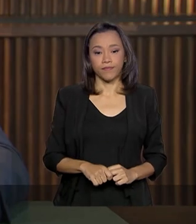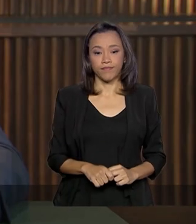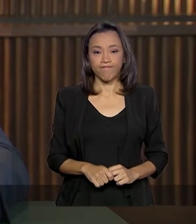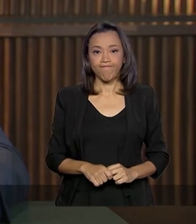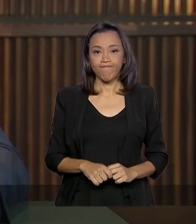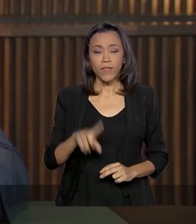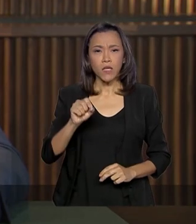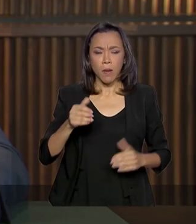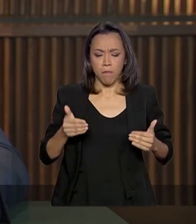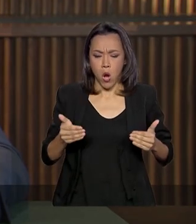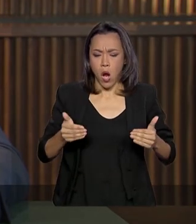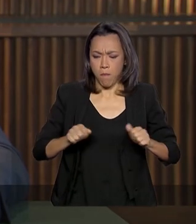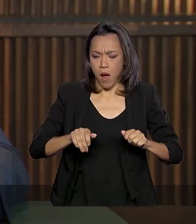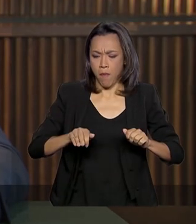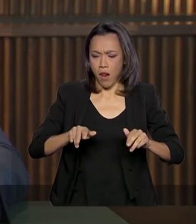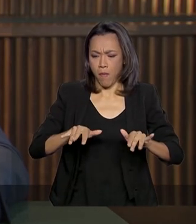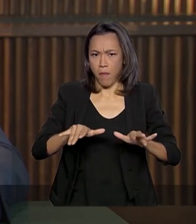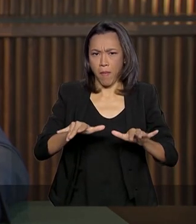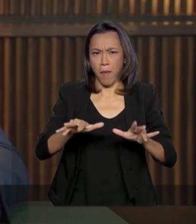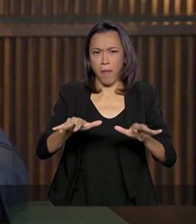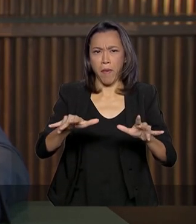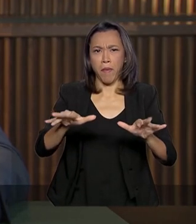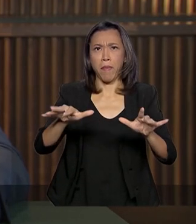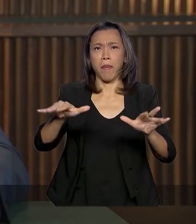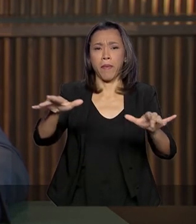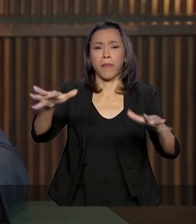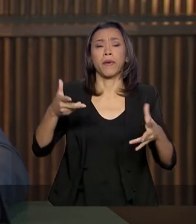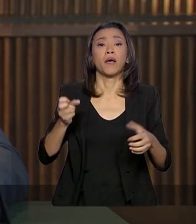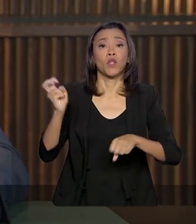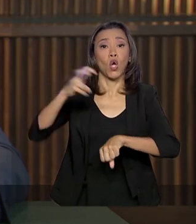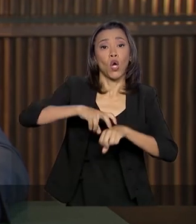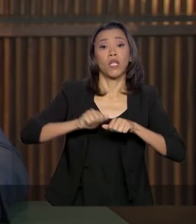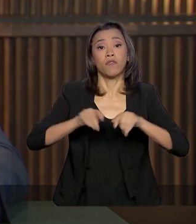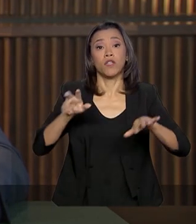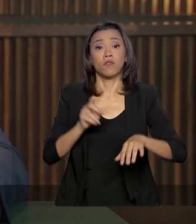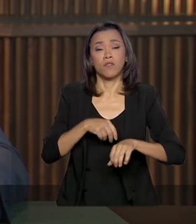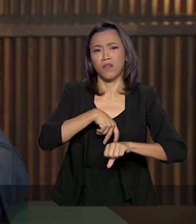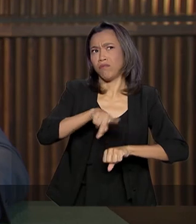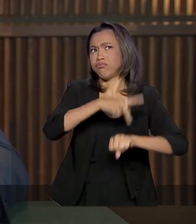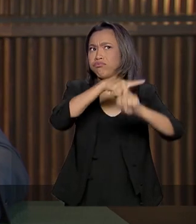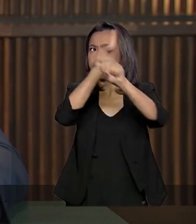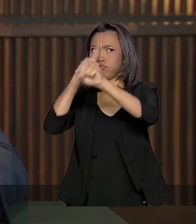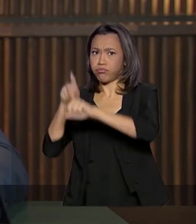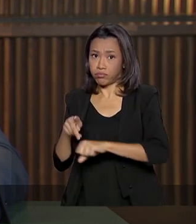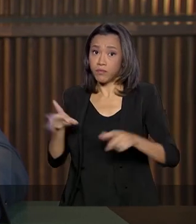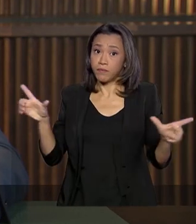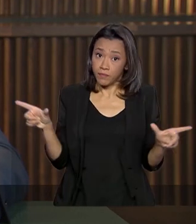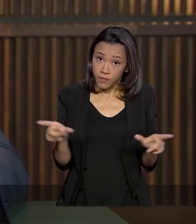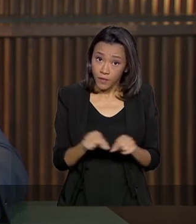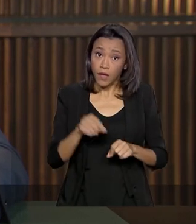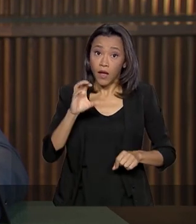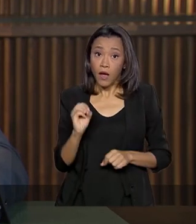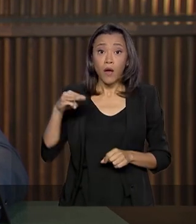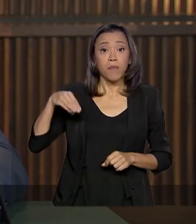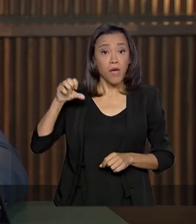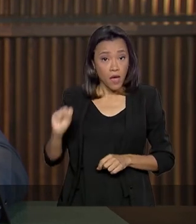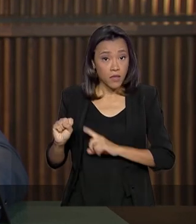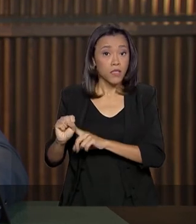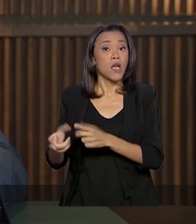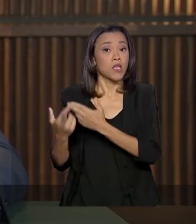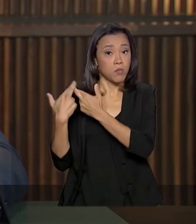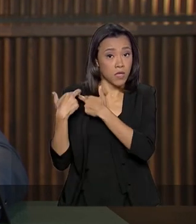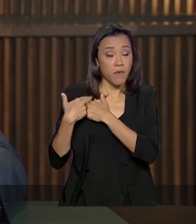em diante do avanço do coronavírus em muitos países a organização mundial de saúde de forma responsável